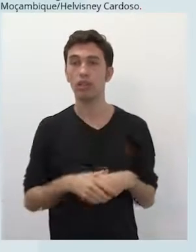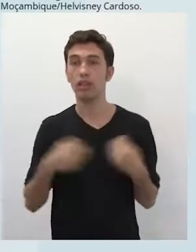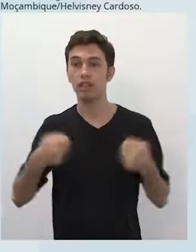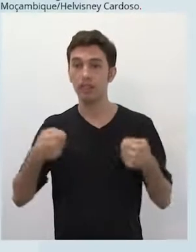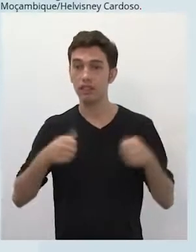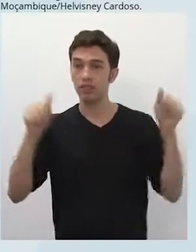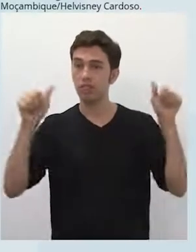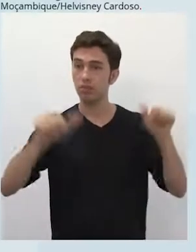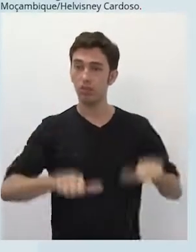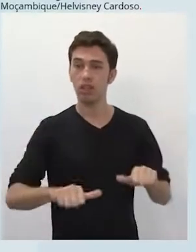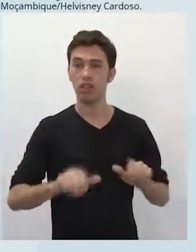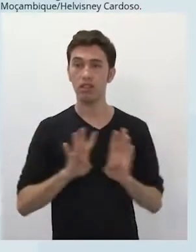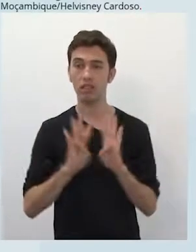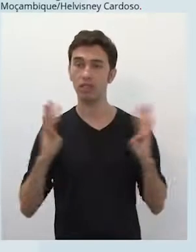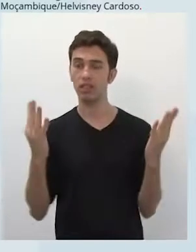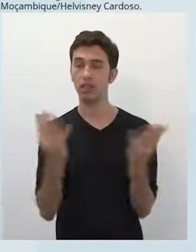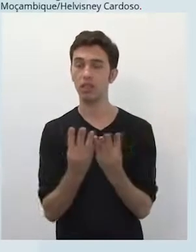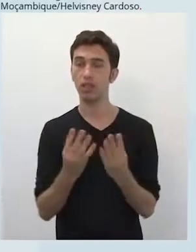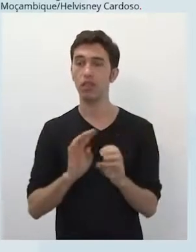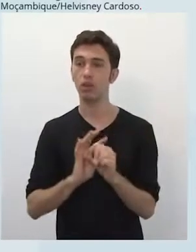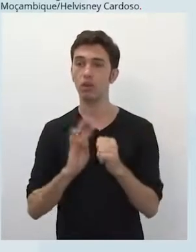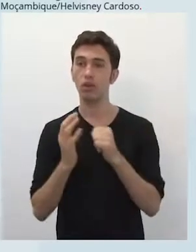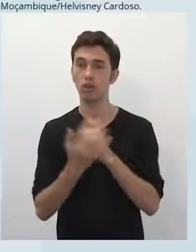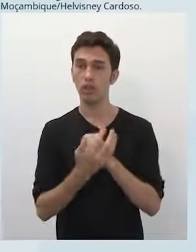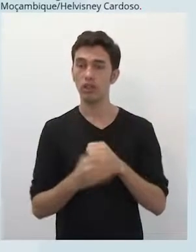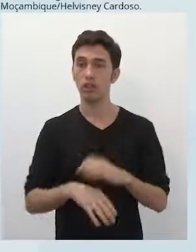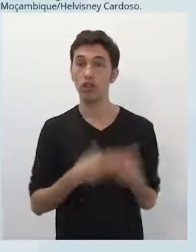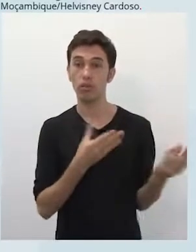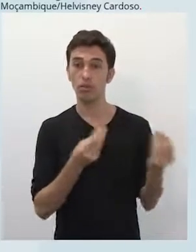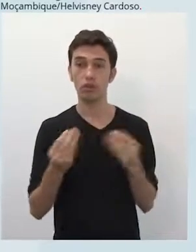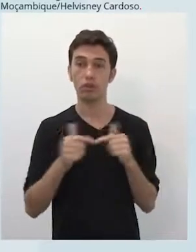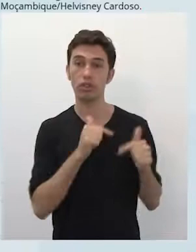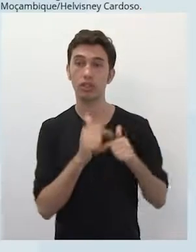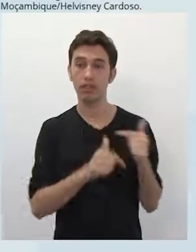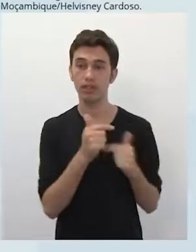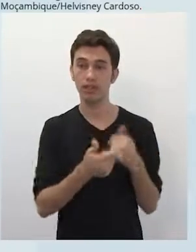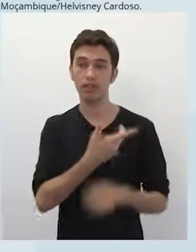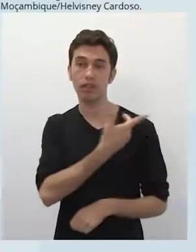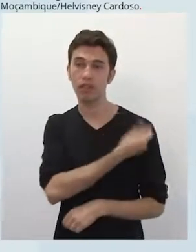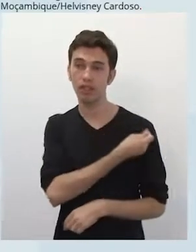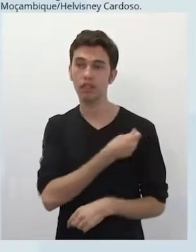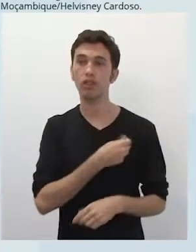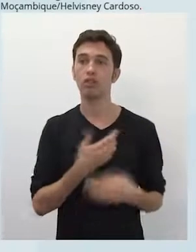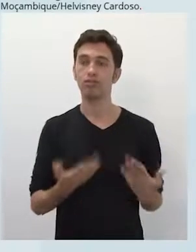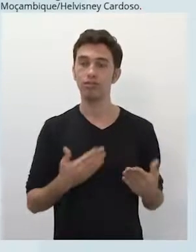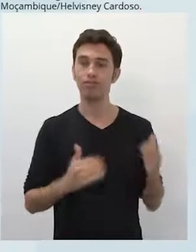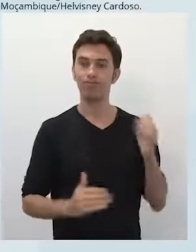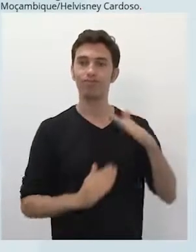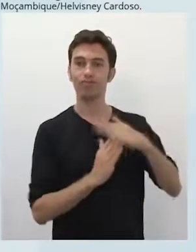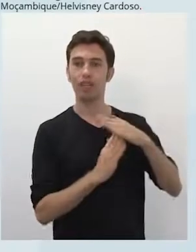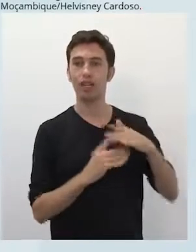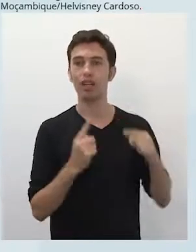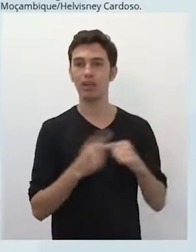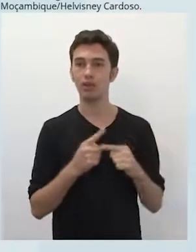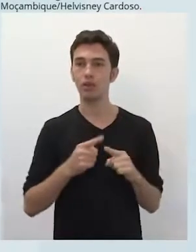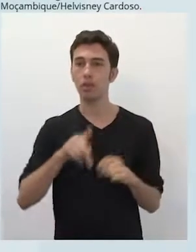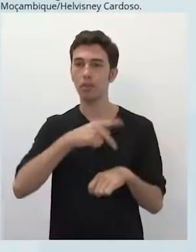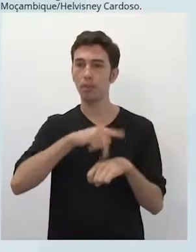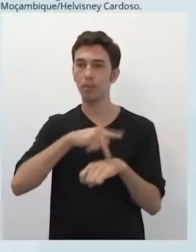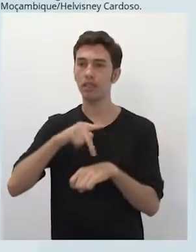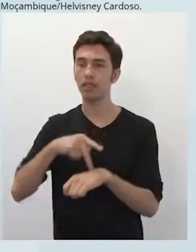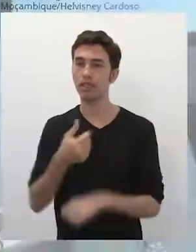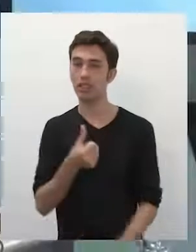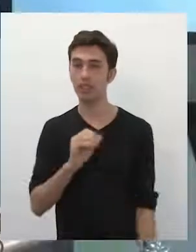aponto. Então, temos aqui um subtítulo aí, né, em destaque, o aumento, né? Então, reforçando, ó, não é pouco, né, o que a gente